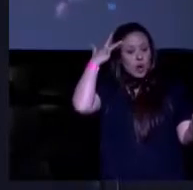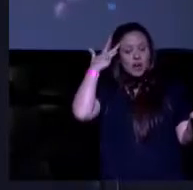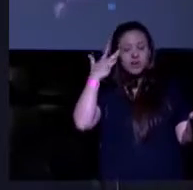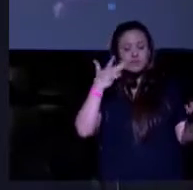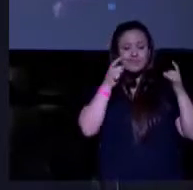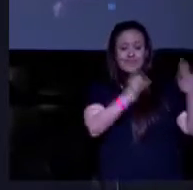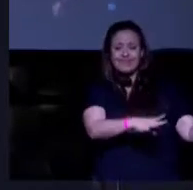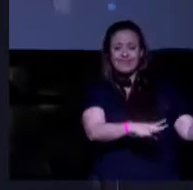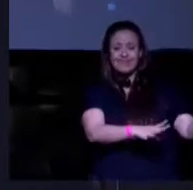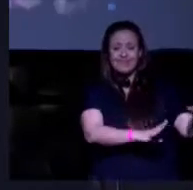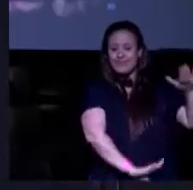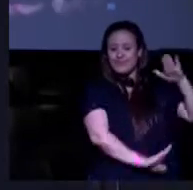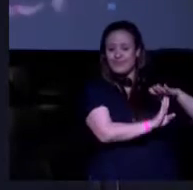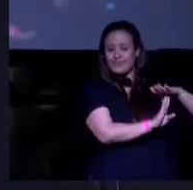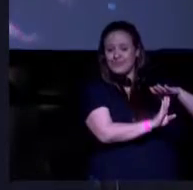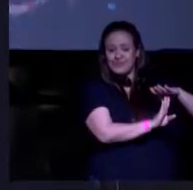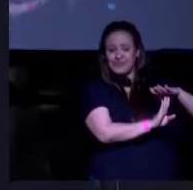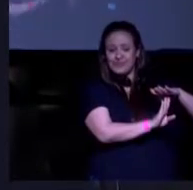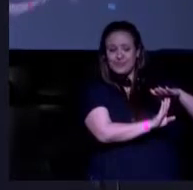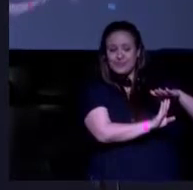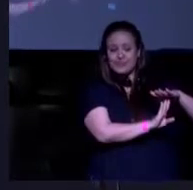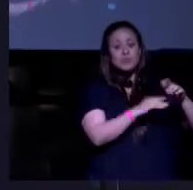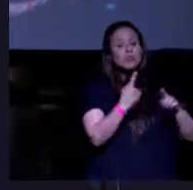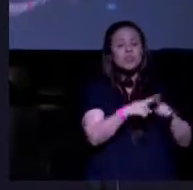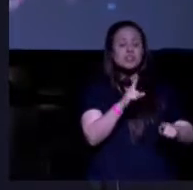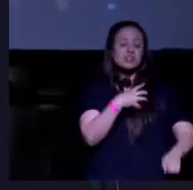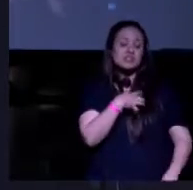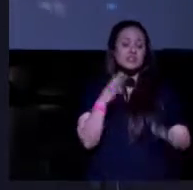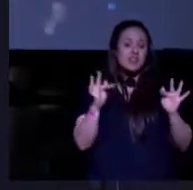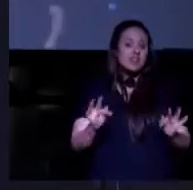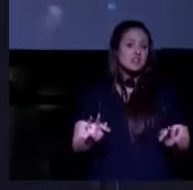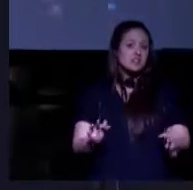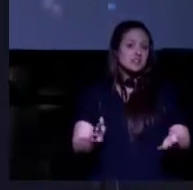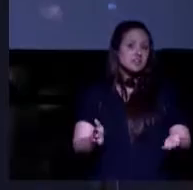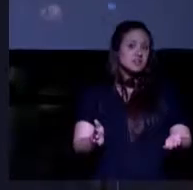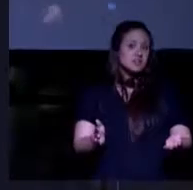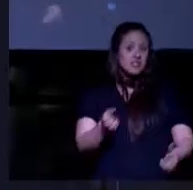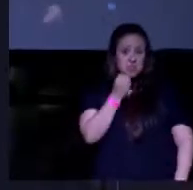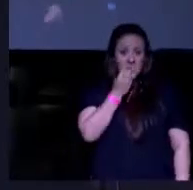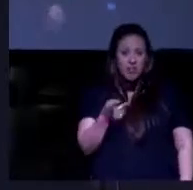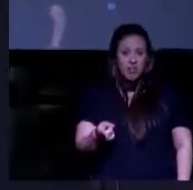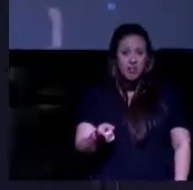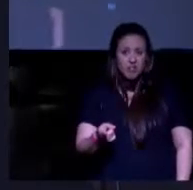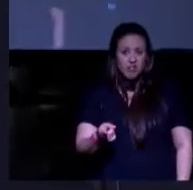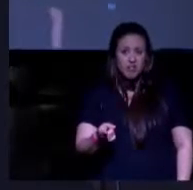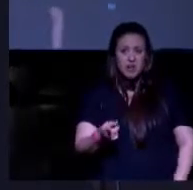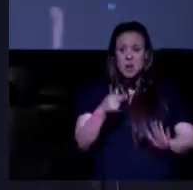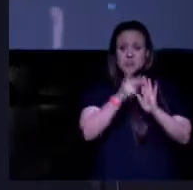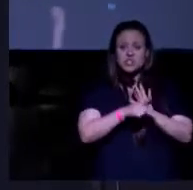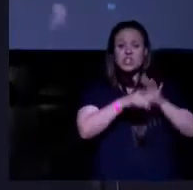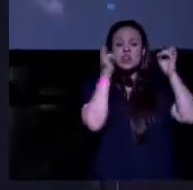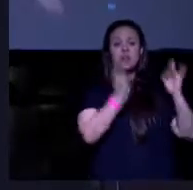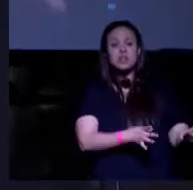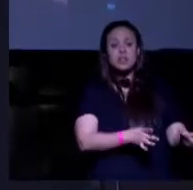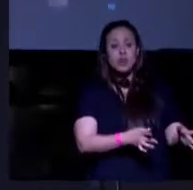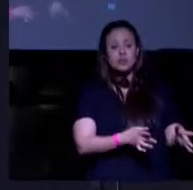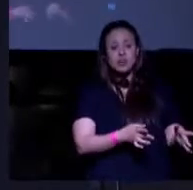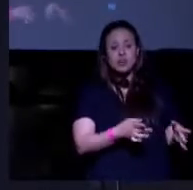simplesmente parar um pouco para respirar que não estou feliz adianta está fazendo bem para o outro é tá